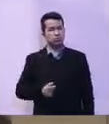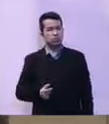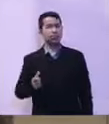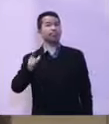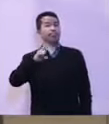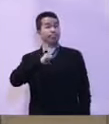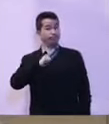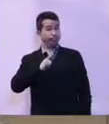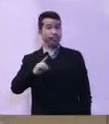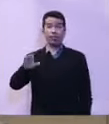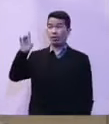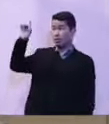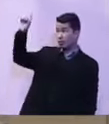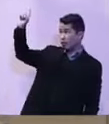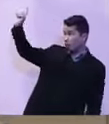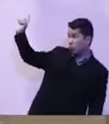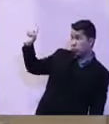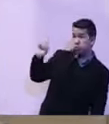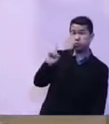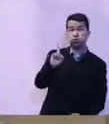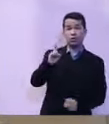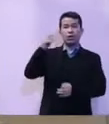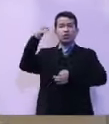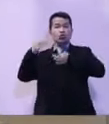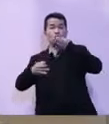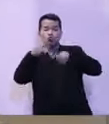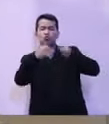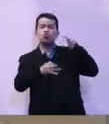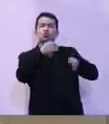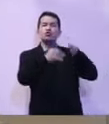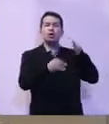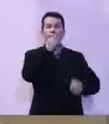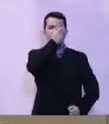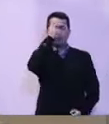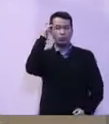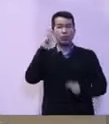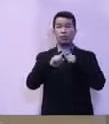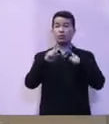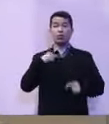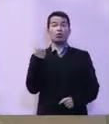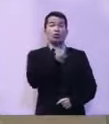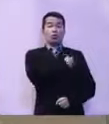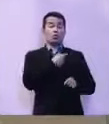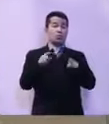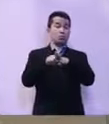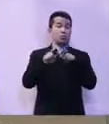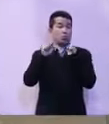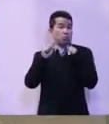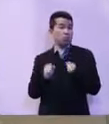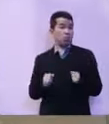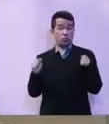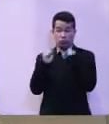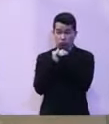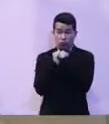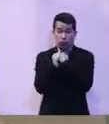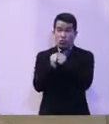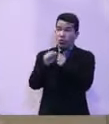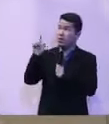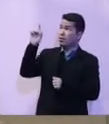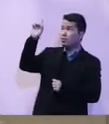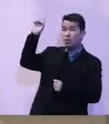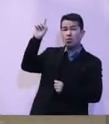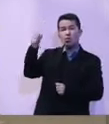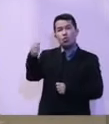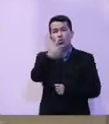juízo eterno de Deus, em que poderemos estar com Ele, nesse novo céu, nessa nova terra, nesse lugar